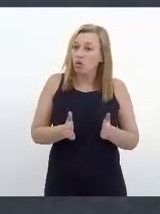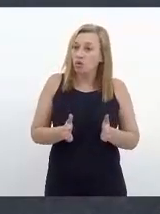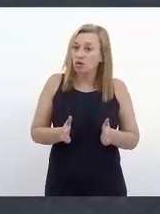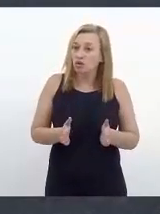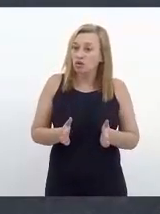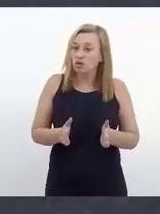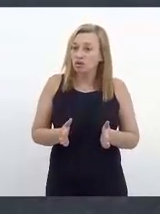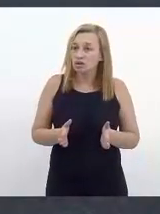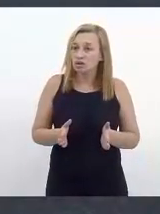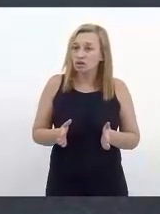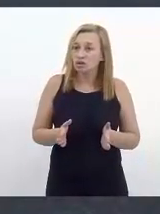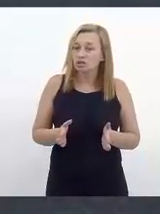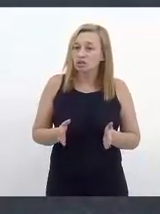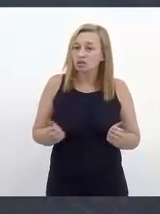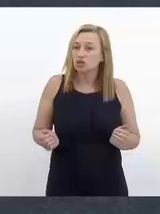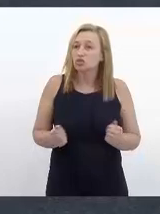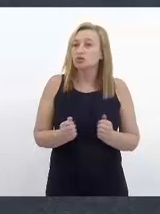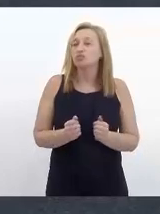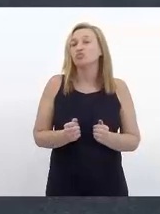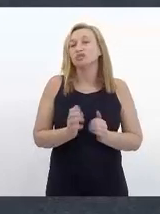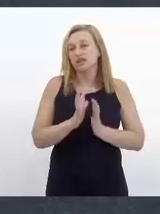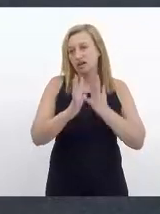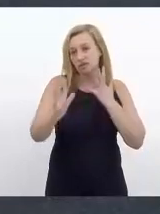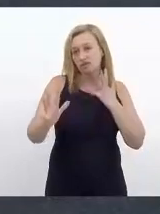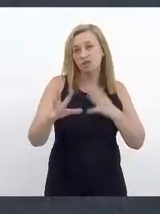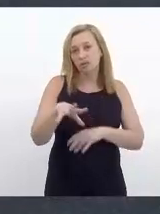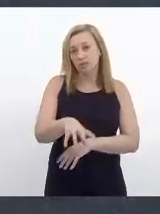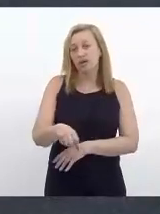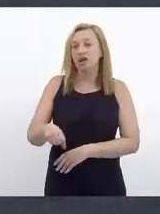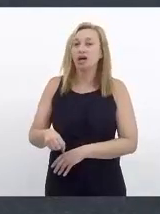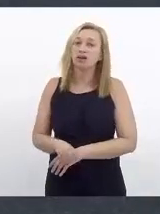nós não estaríamos nessa fila para pegar